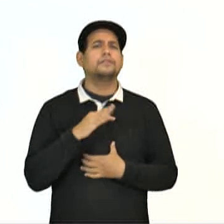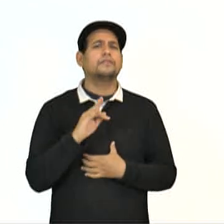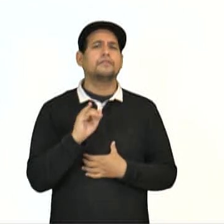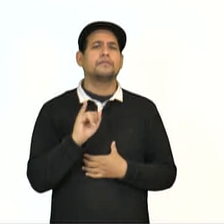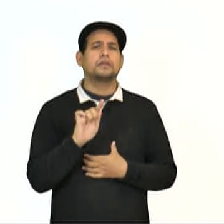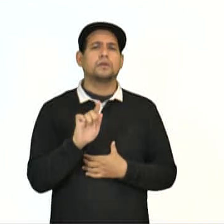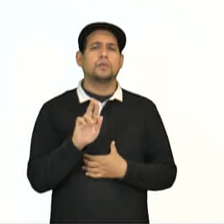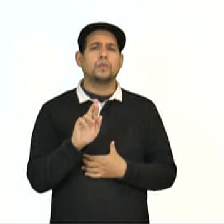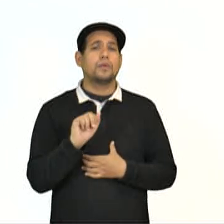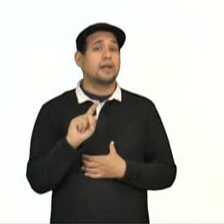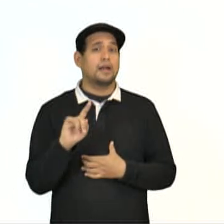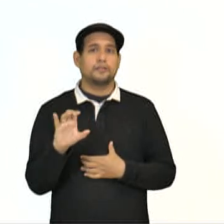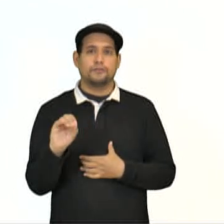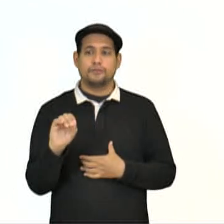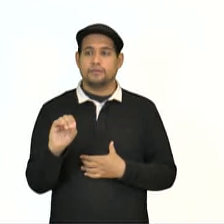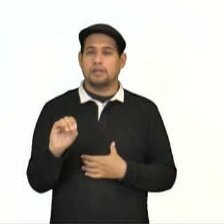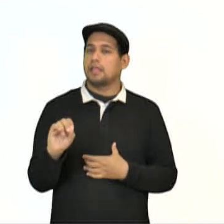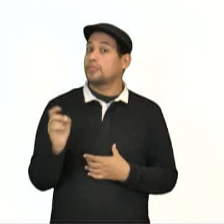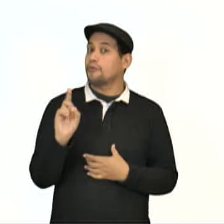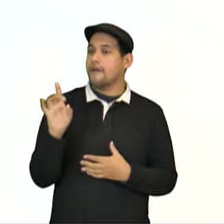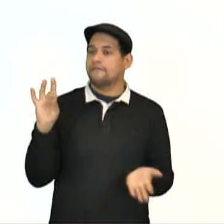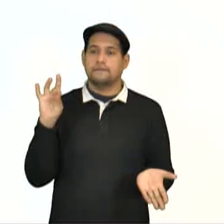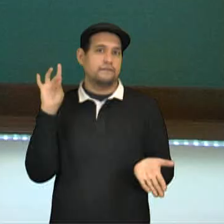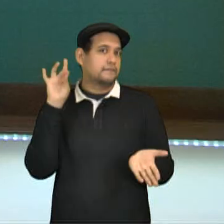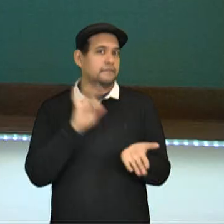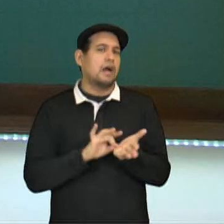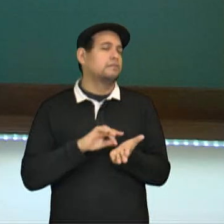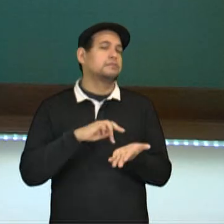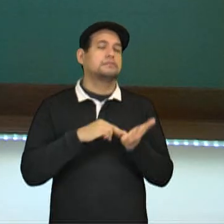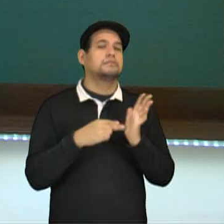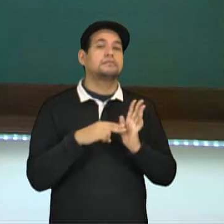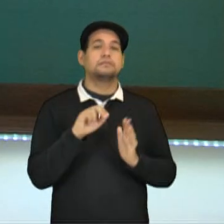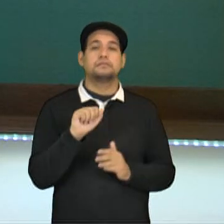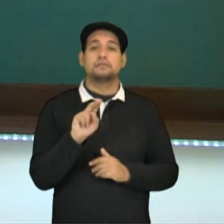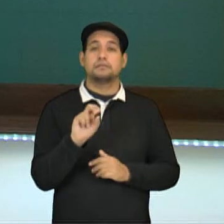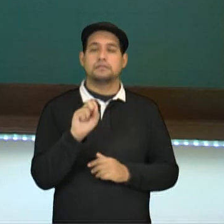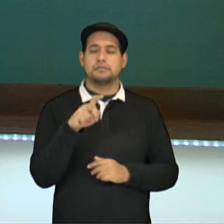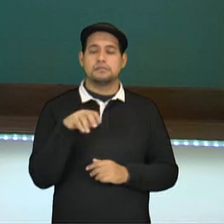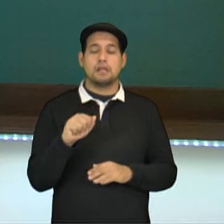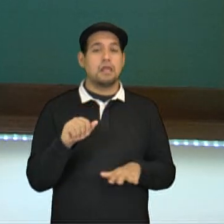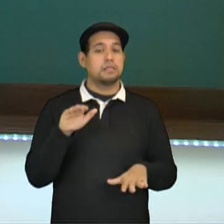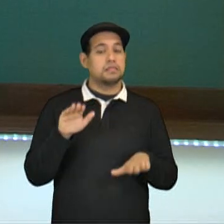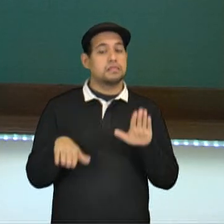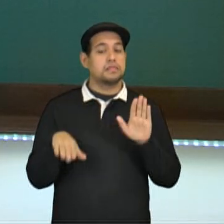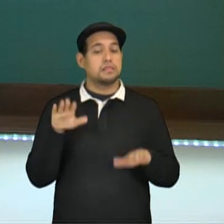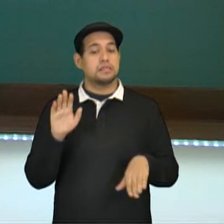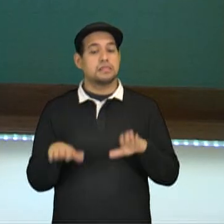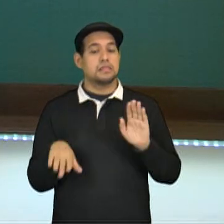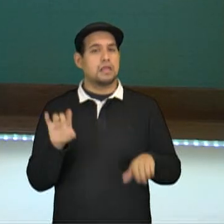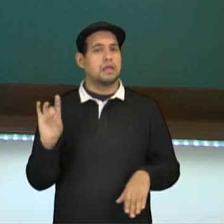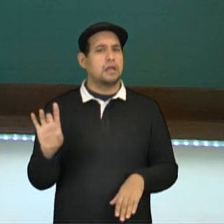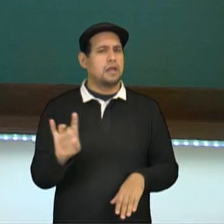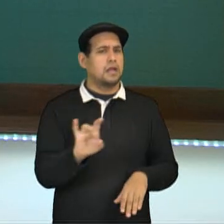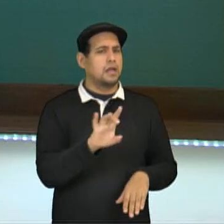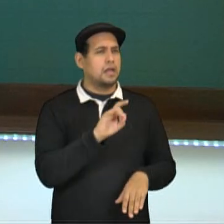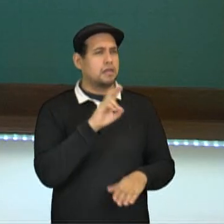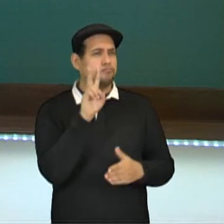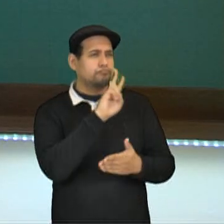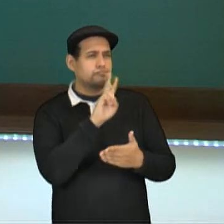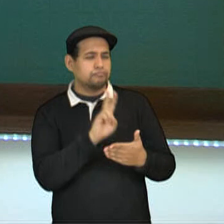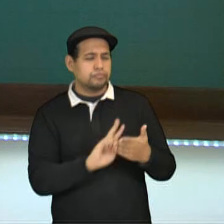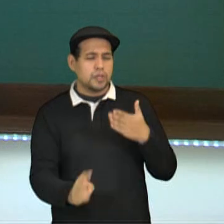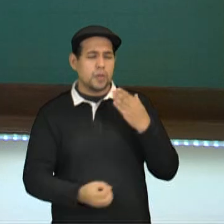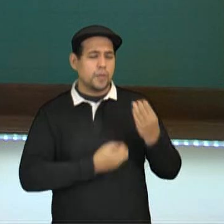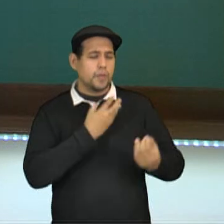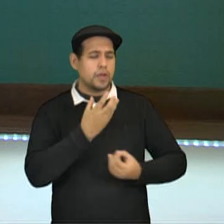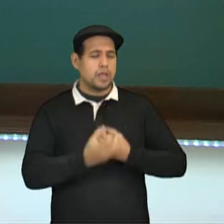não o sentido literal do que é ausência, e também depende de cada um que interpreta o poema e percebe o